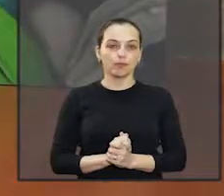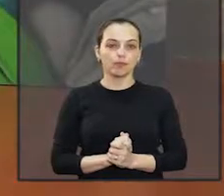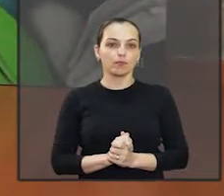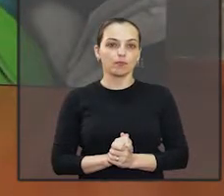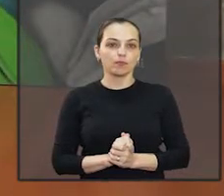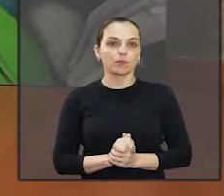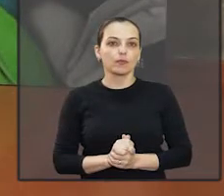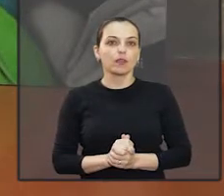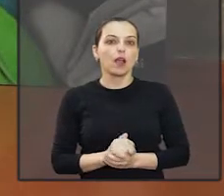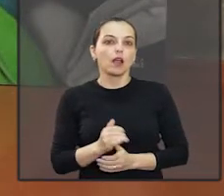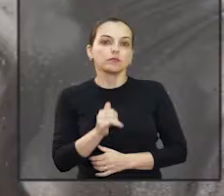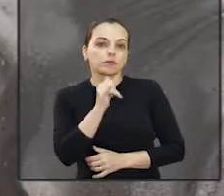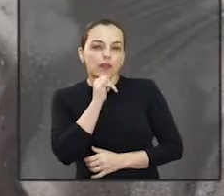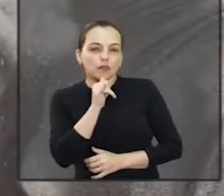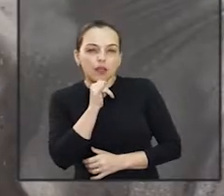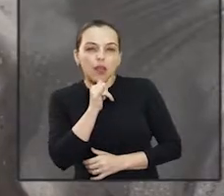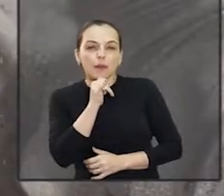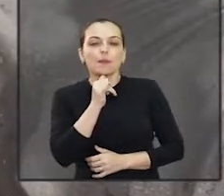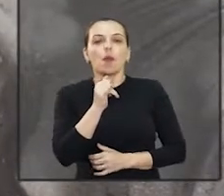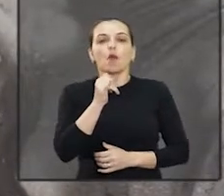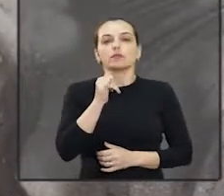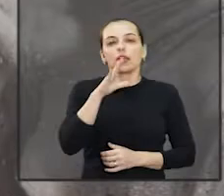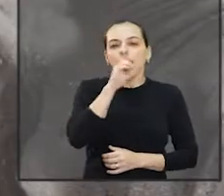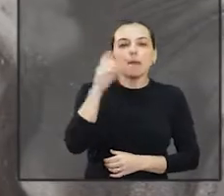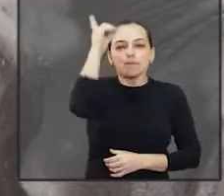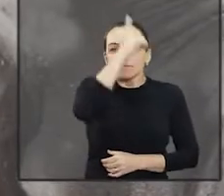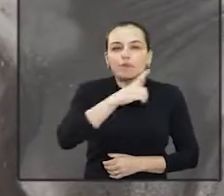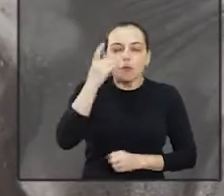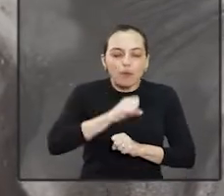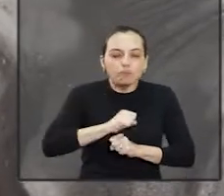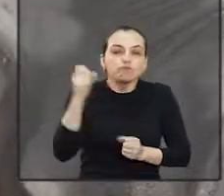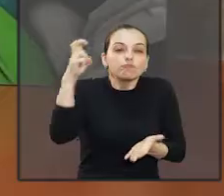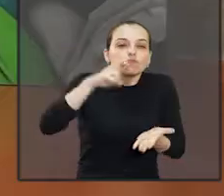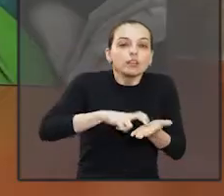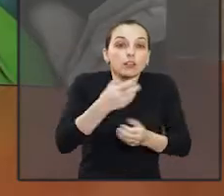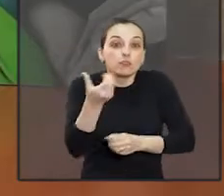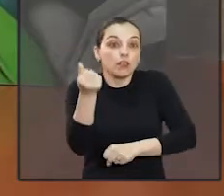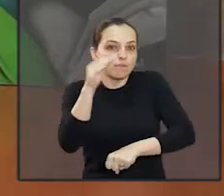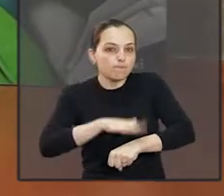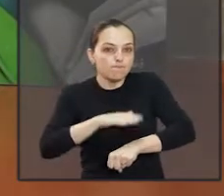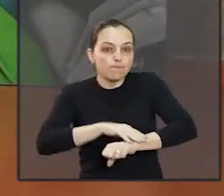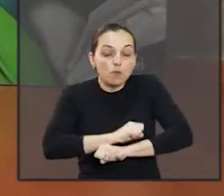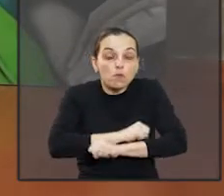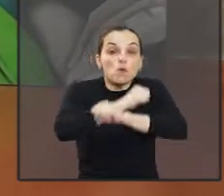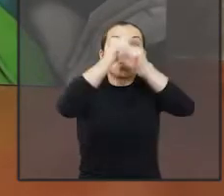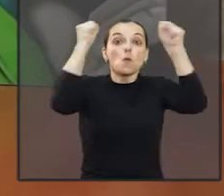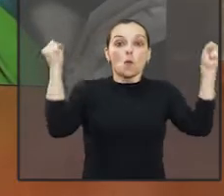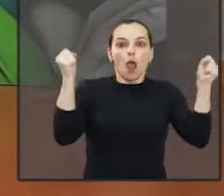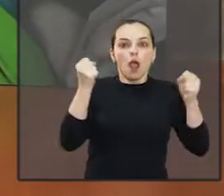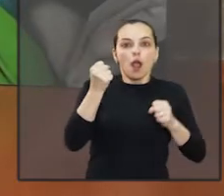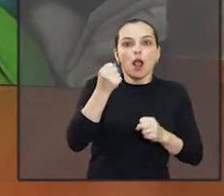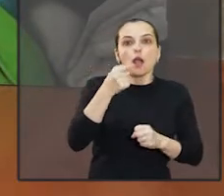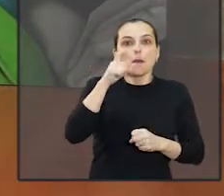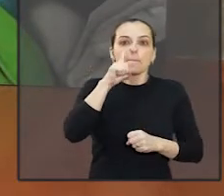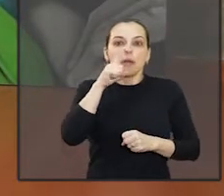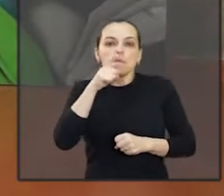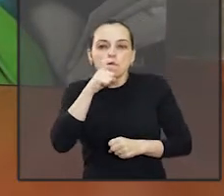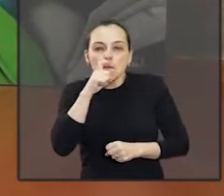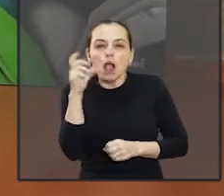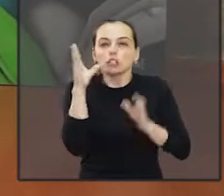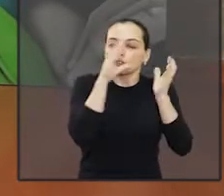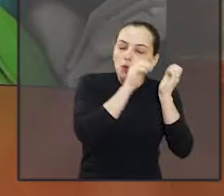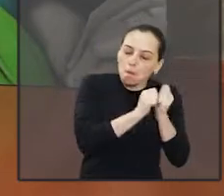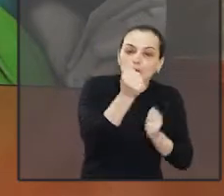Por exemplo, de final de semana assim, domingo, eu acordava 6 horas da manhã, eles querendo dormir. E aí minha mãe conta que ela